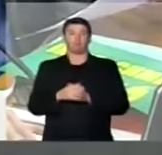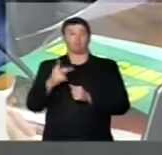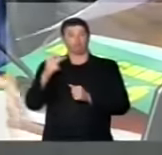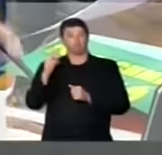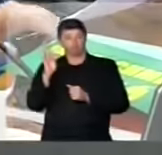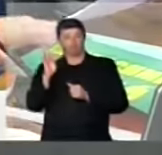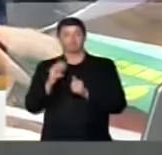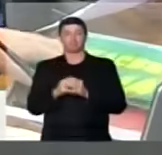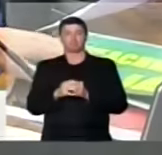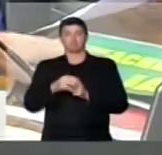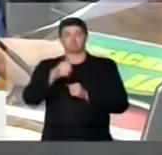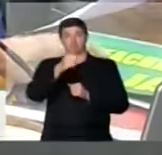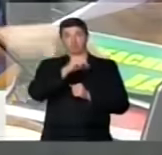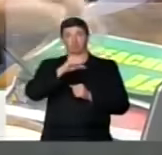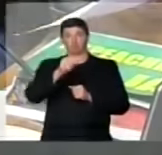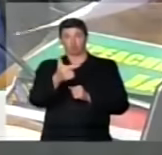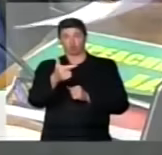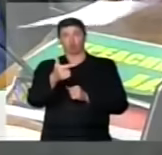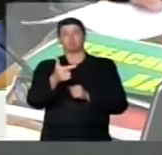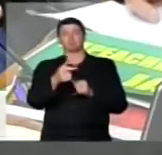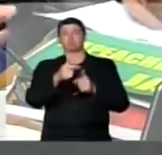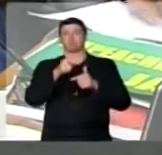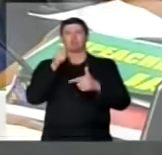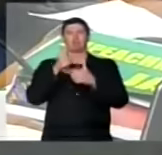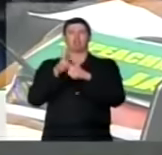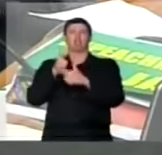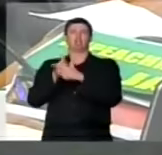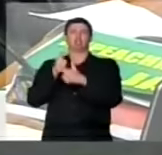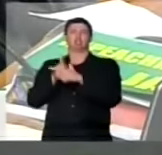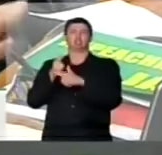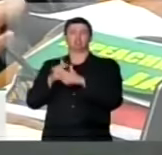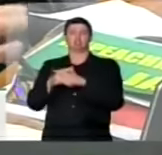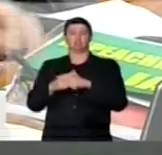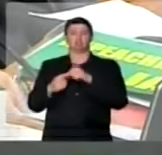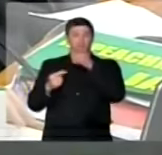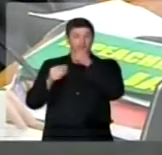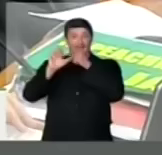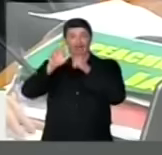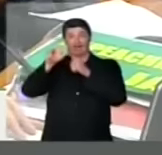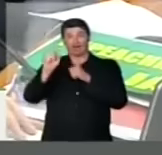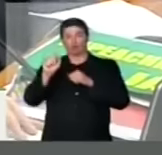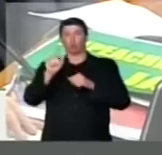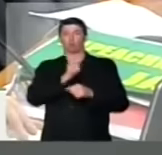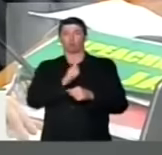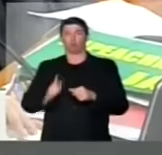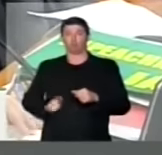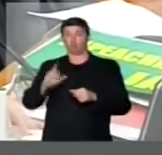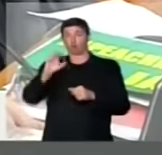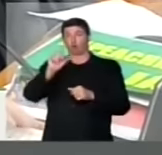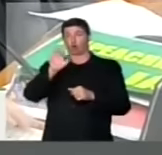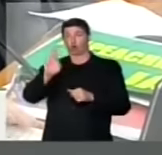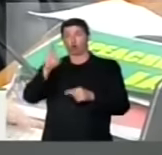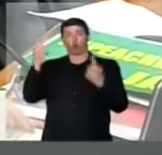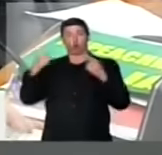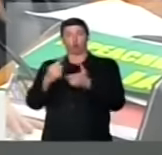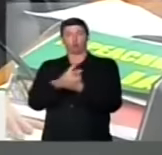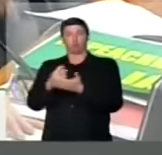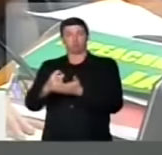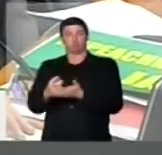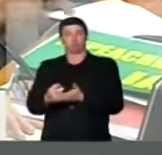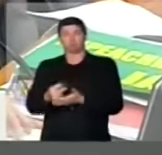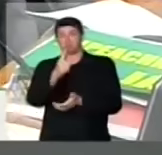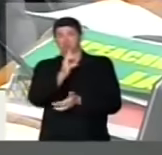em 1992 criticava o loteamento de cargos pelo governo Collor contra o impeachment, é o